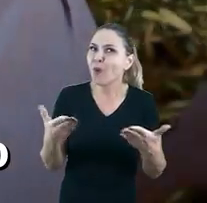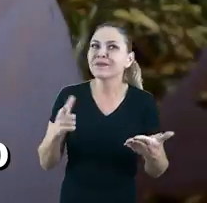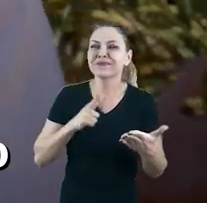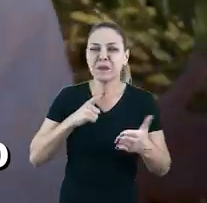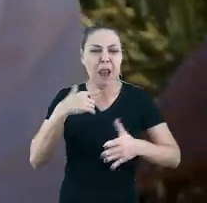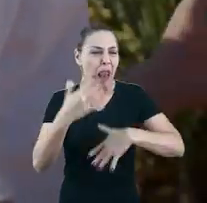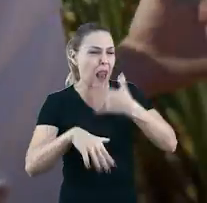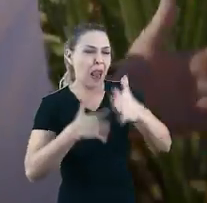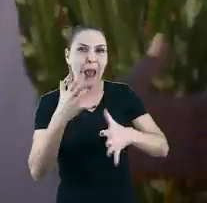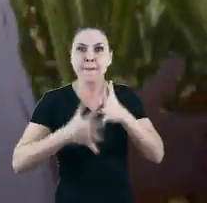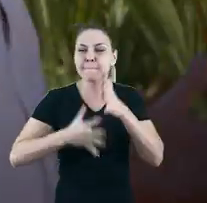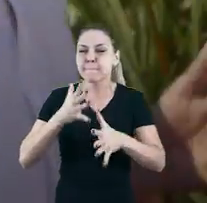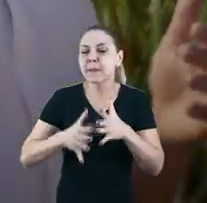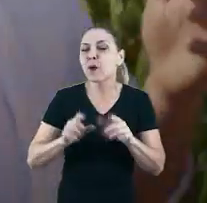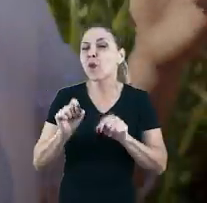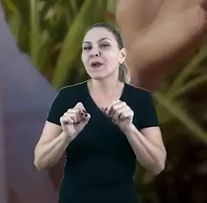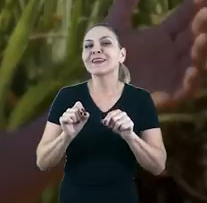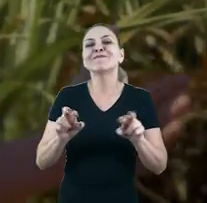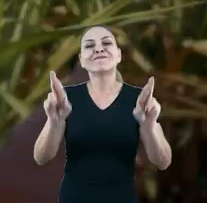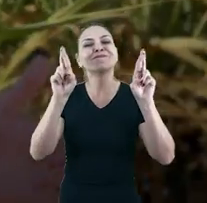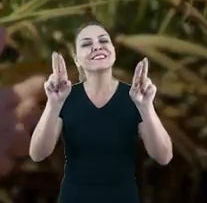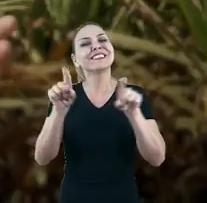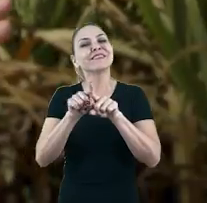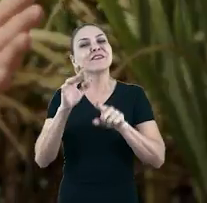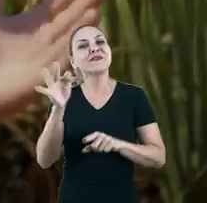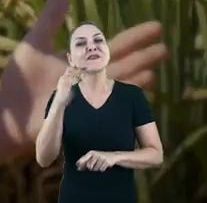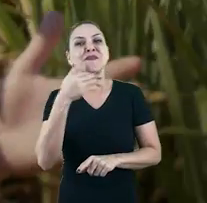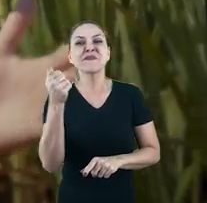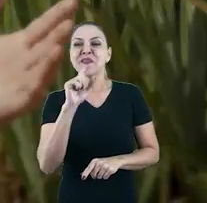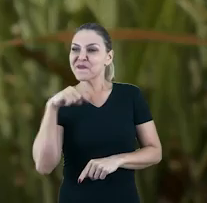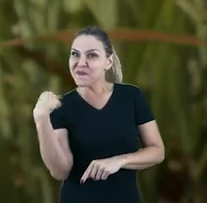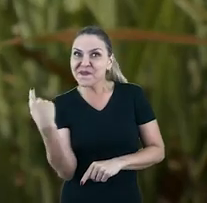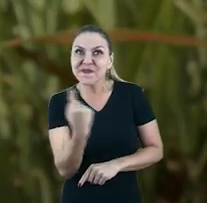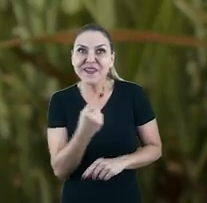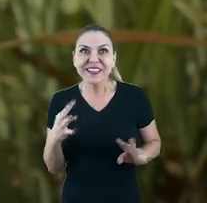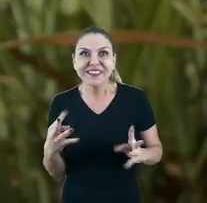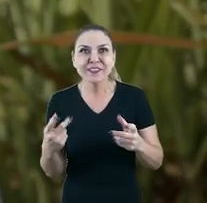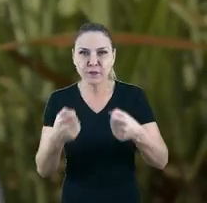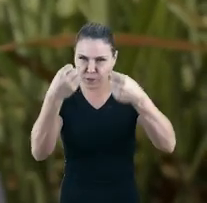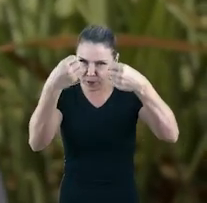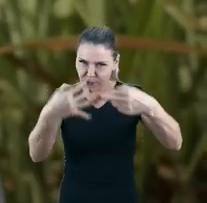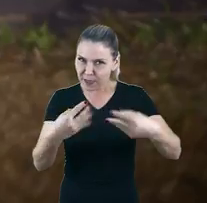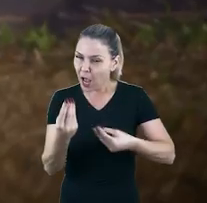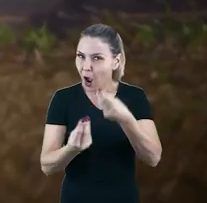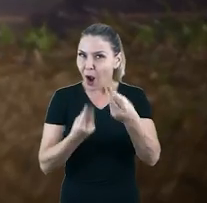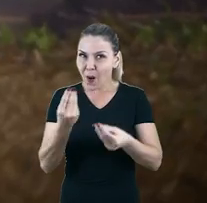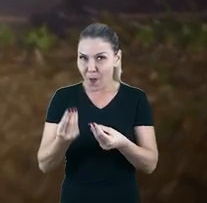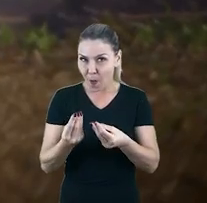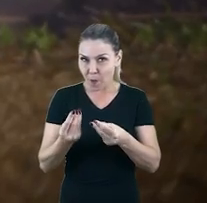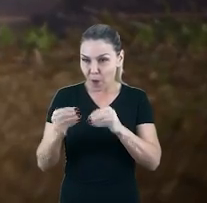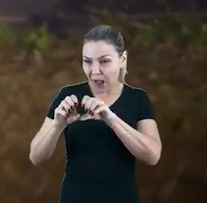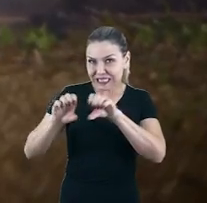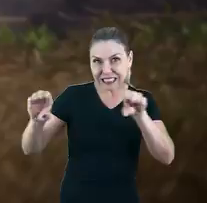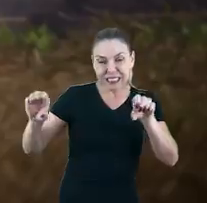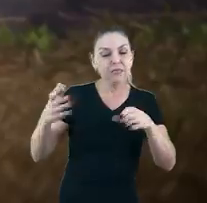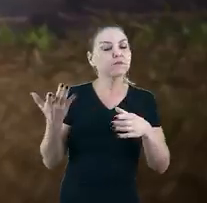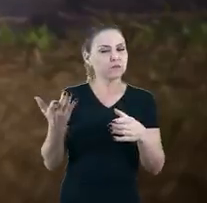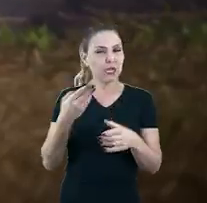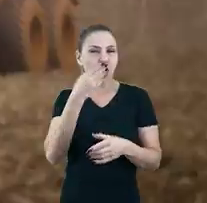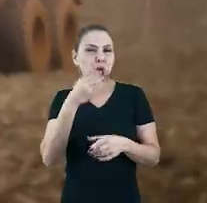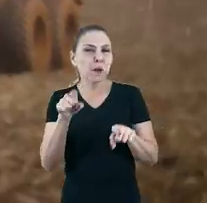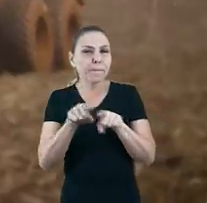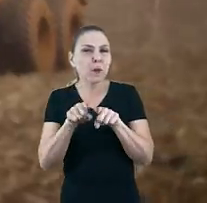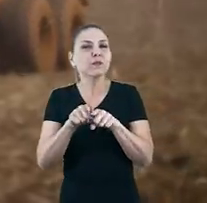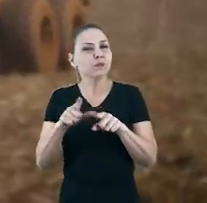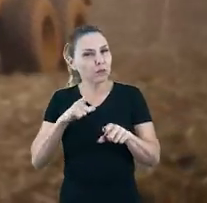de conflito, é também a esperança de um futuro melhor para todos. Eu explico. Da cana, a gente